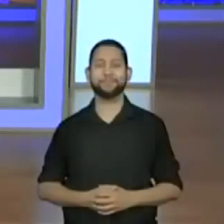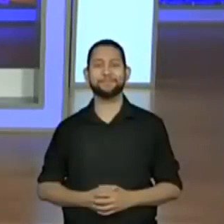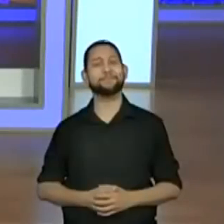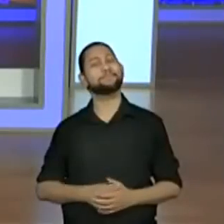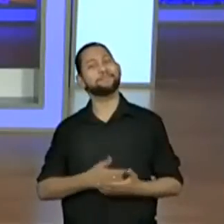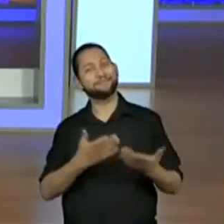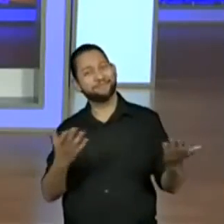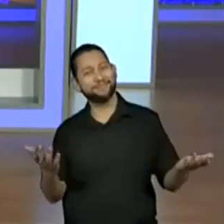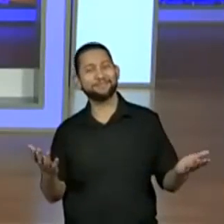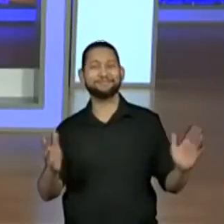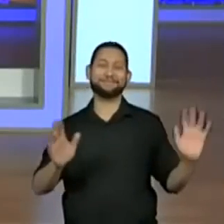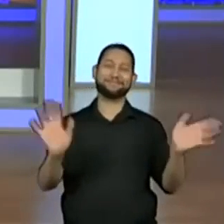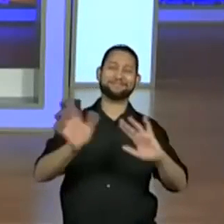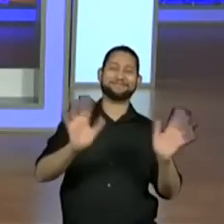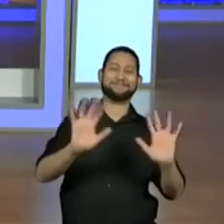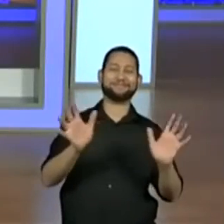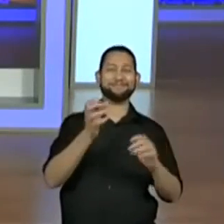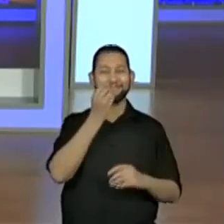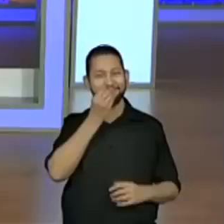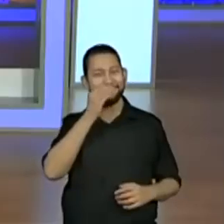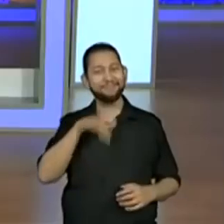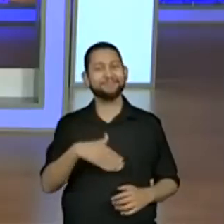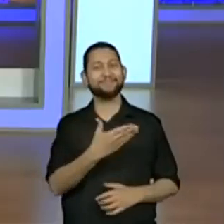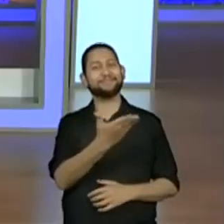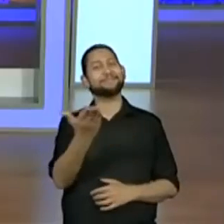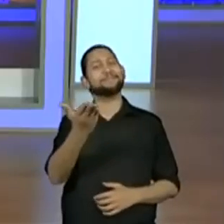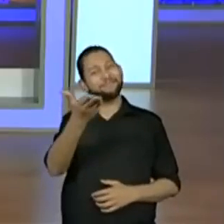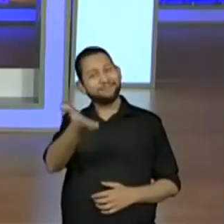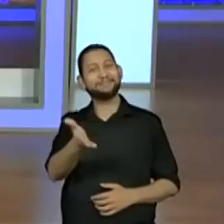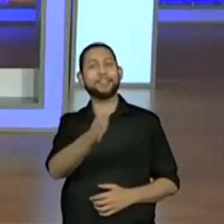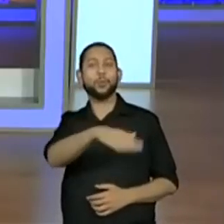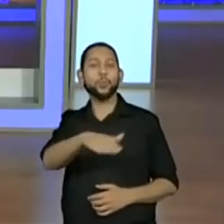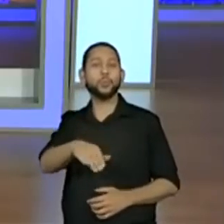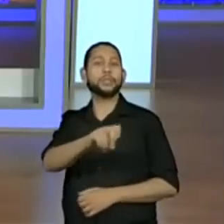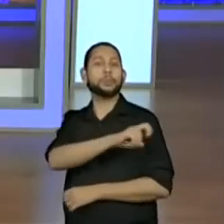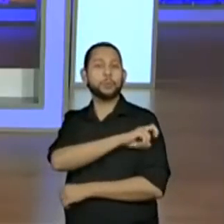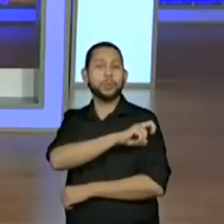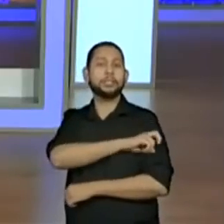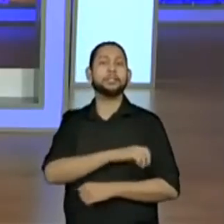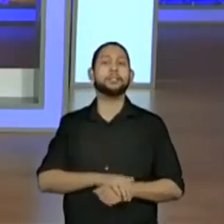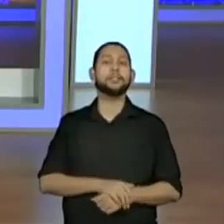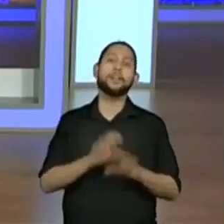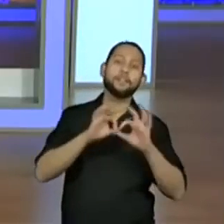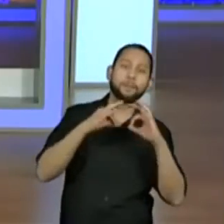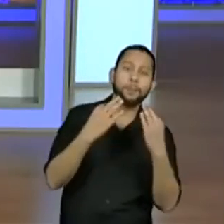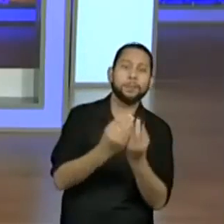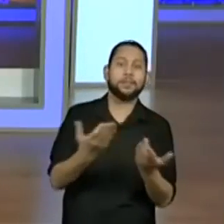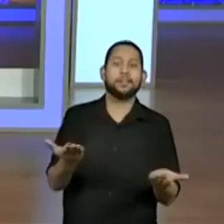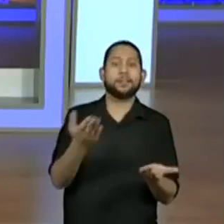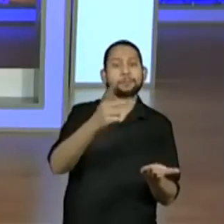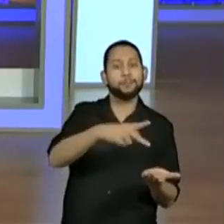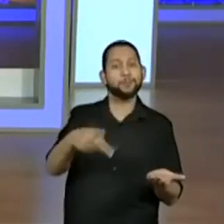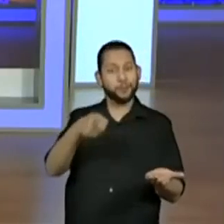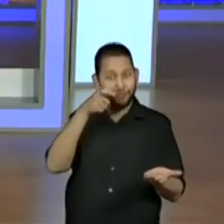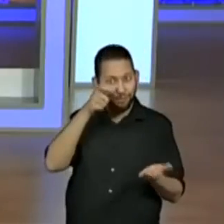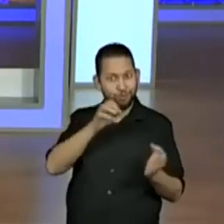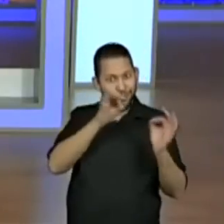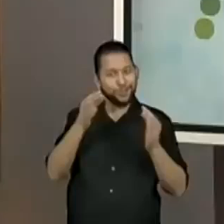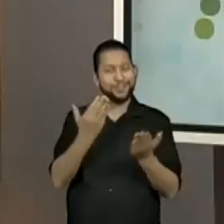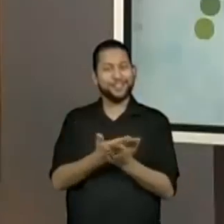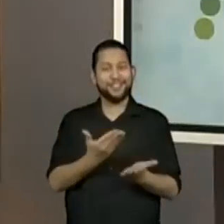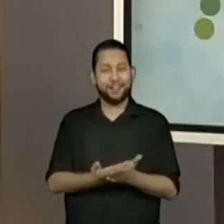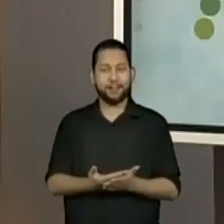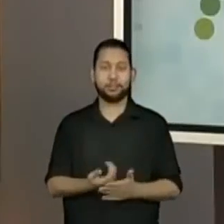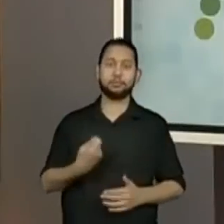públicos Olá boa tarde estudante do 5to ano Boa tarde professores pais que acompanham essa aula eu sou o